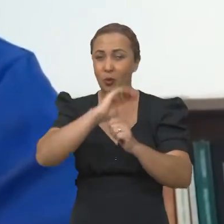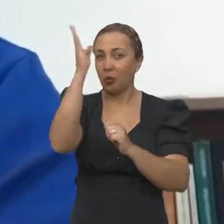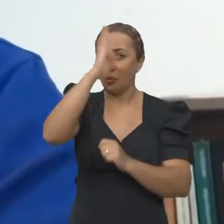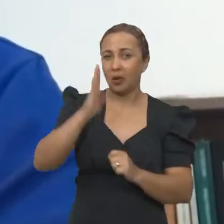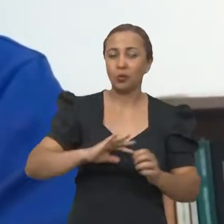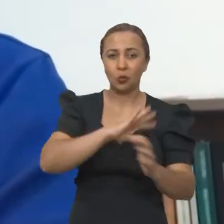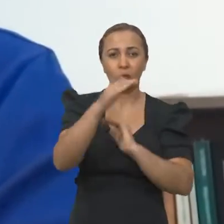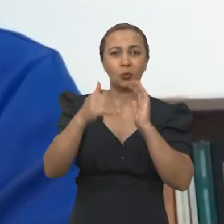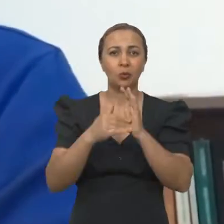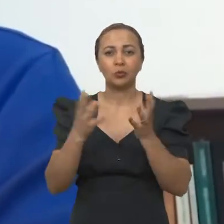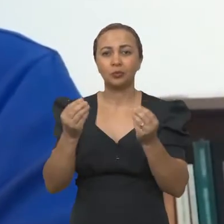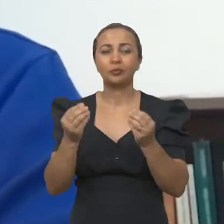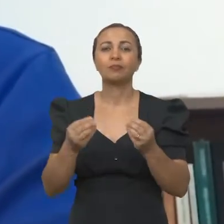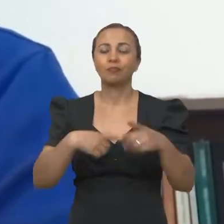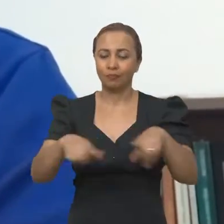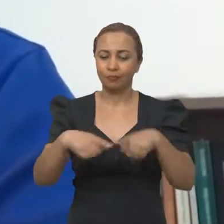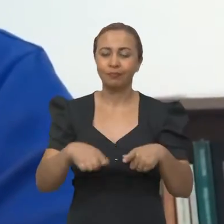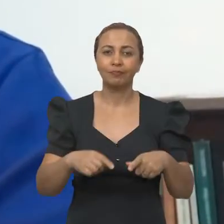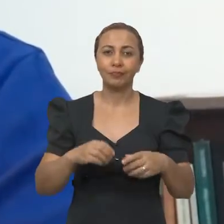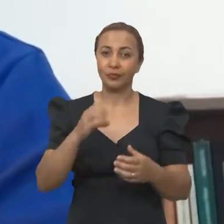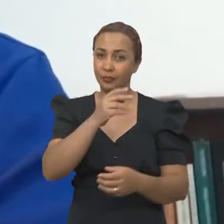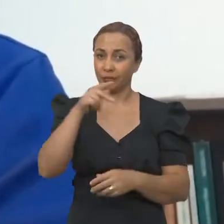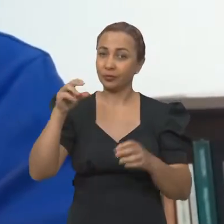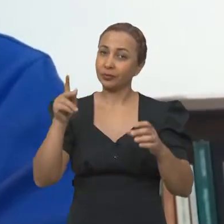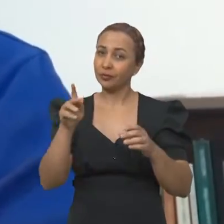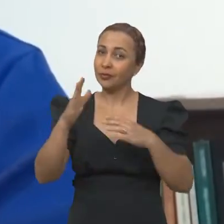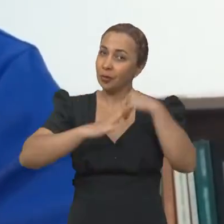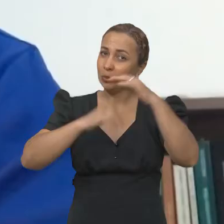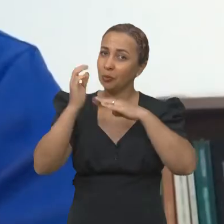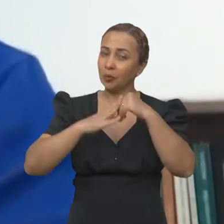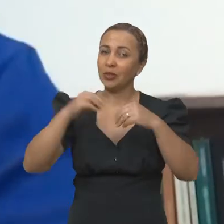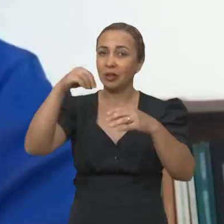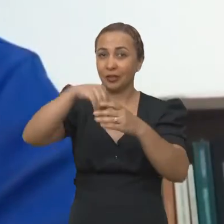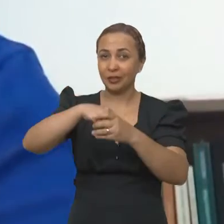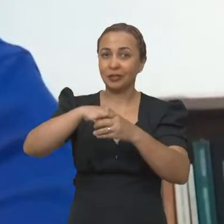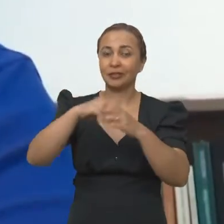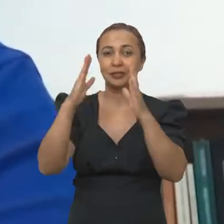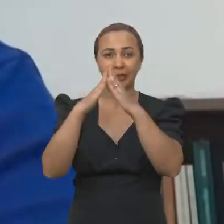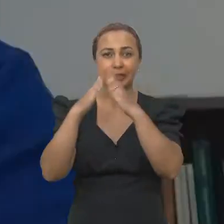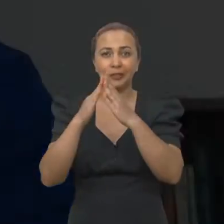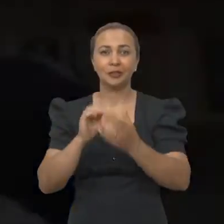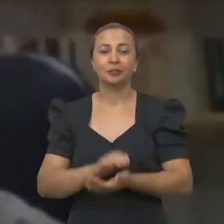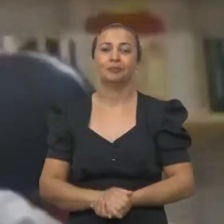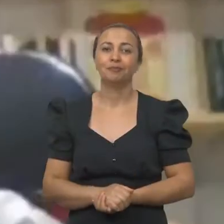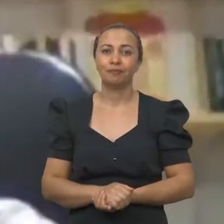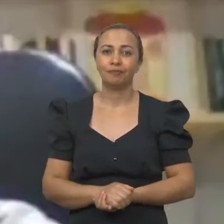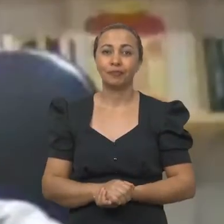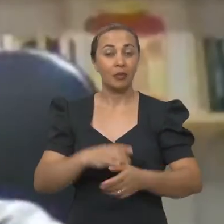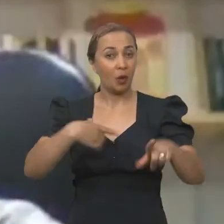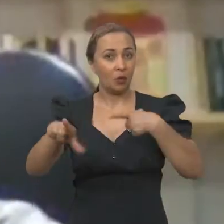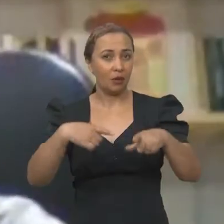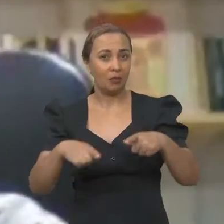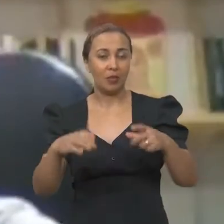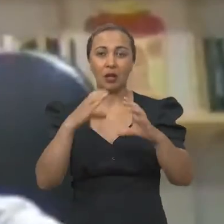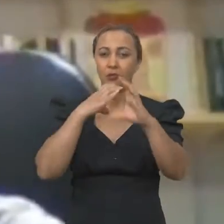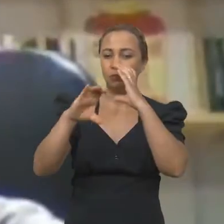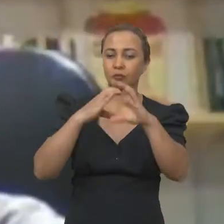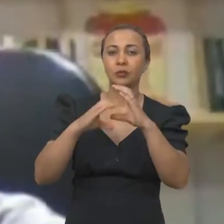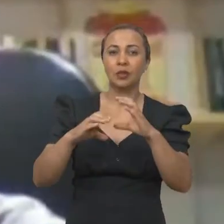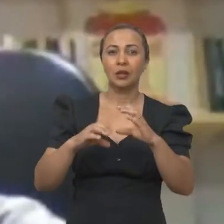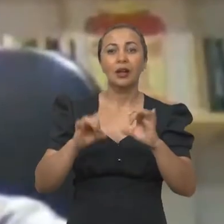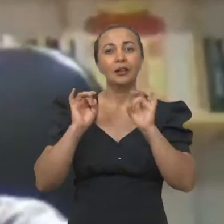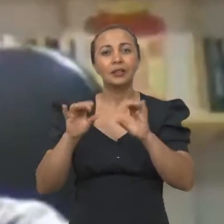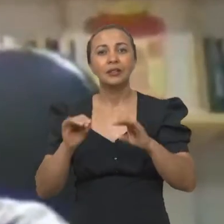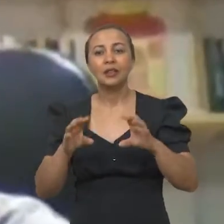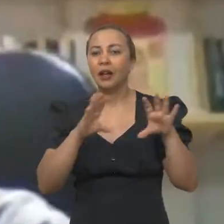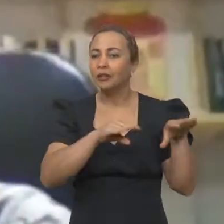Brasil, muitos passando a exercer a profissão de um jeito novo, dentro de casa. O trabalho em comunicação, ele permite